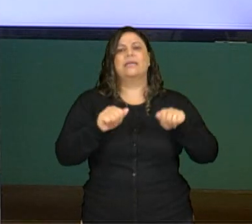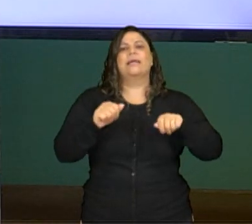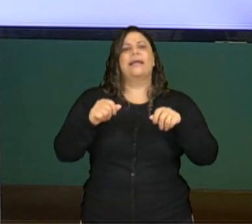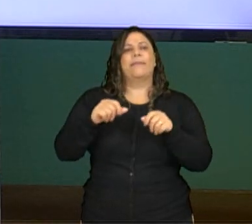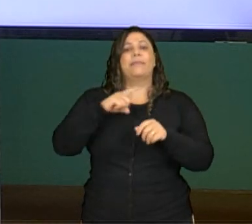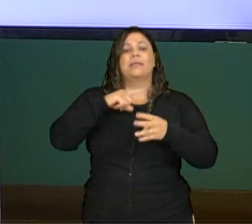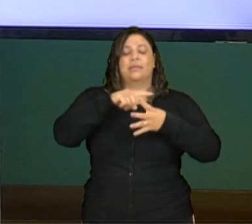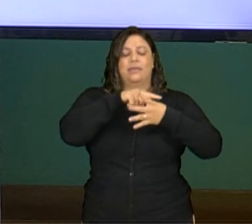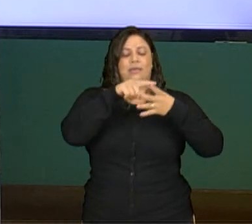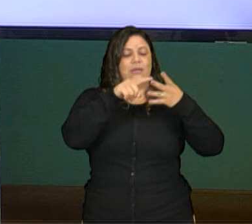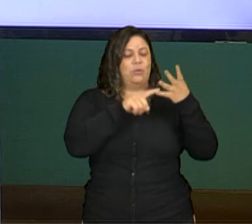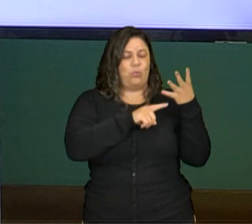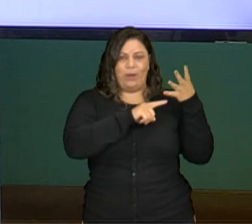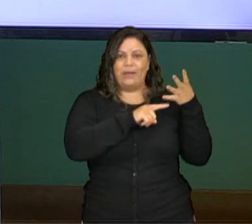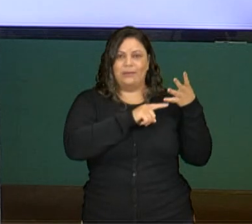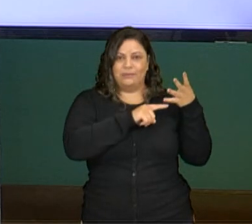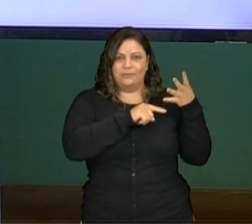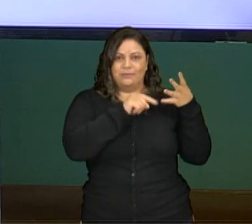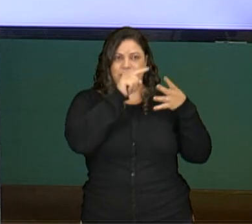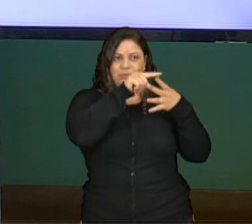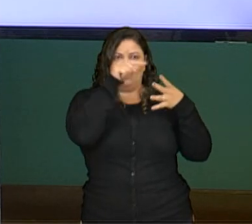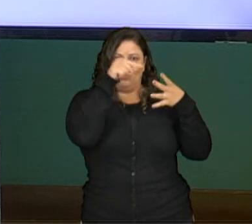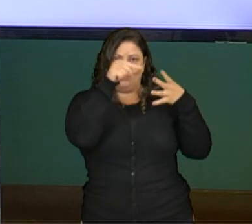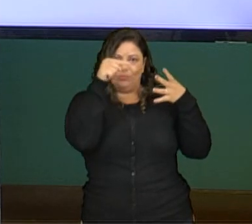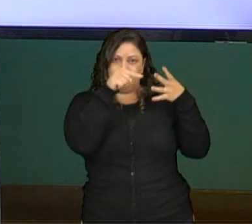esses 4 átomozinhos